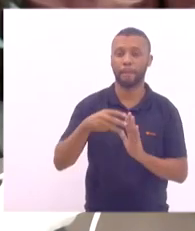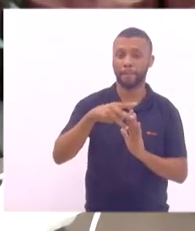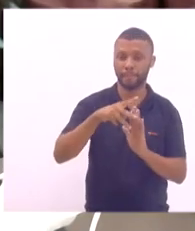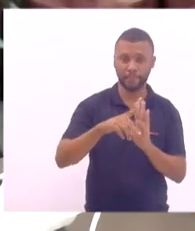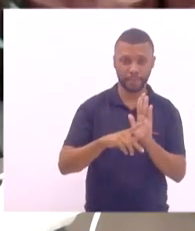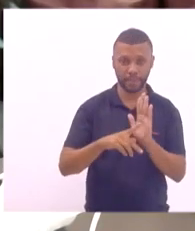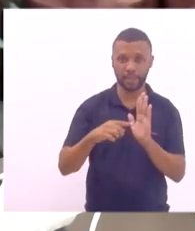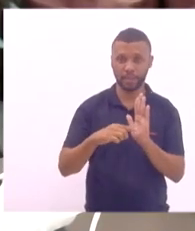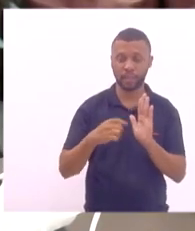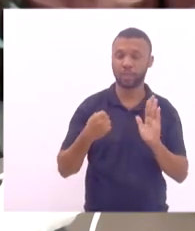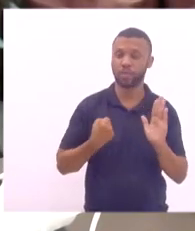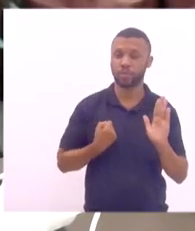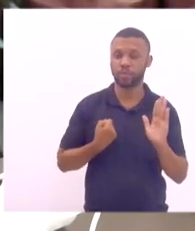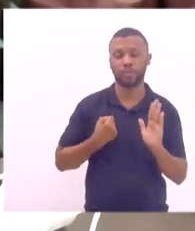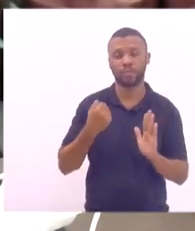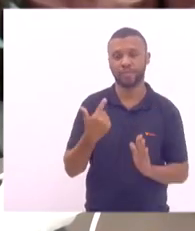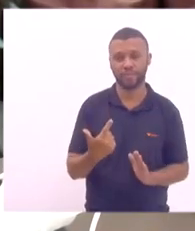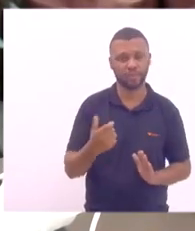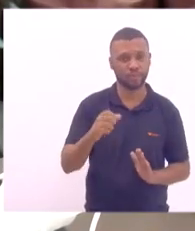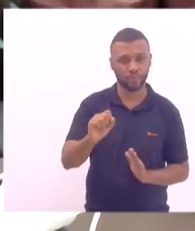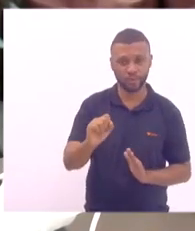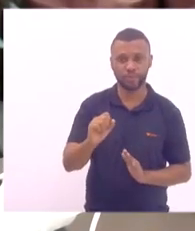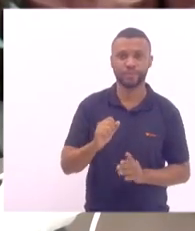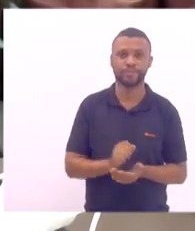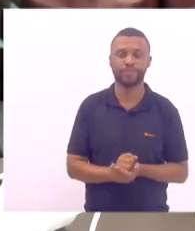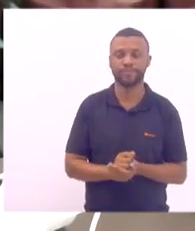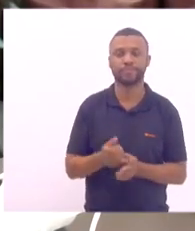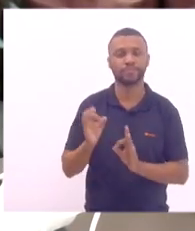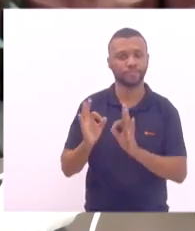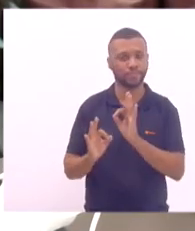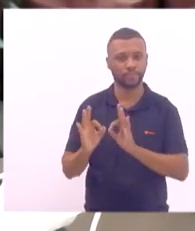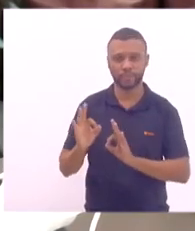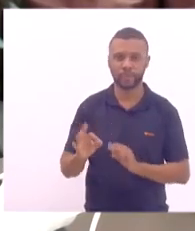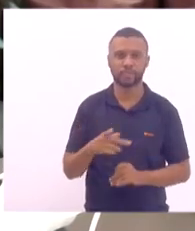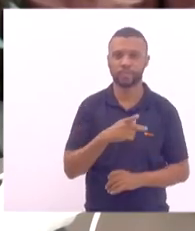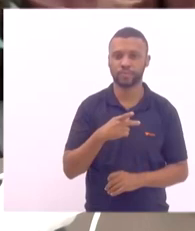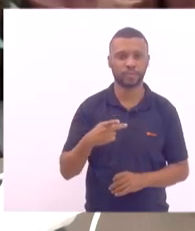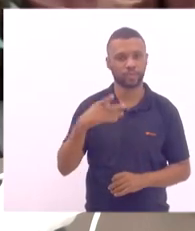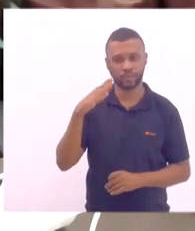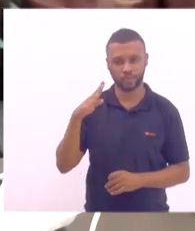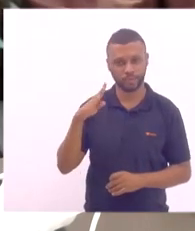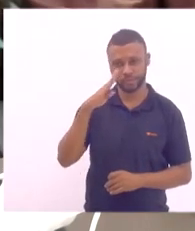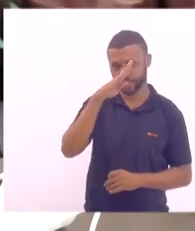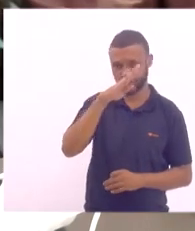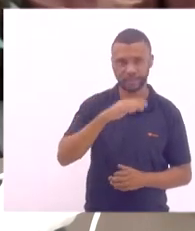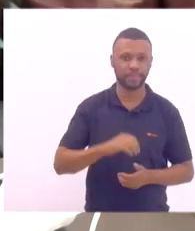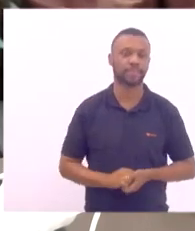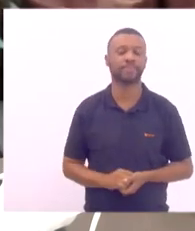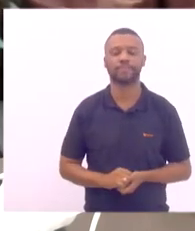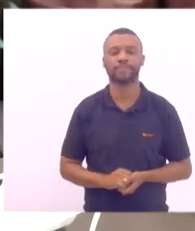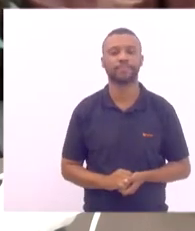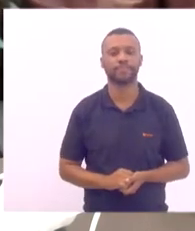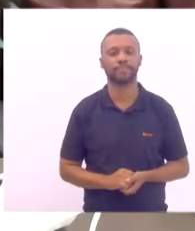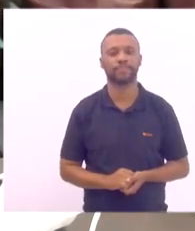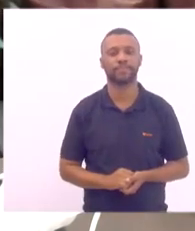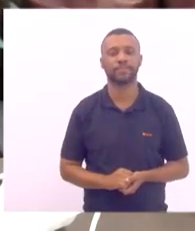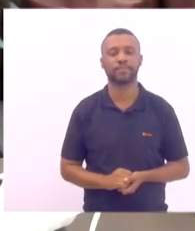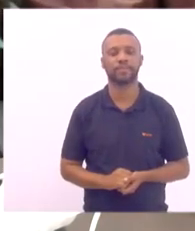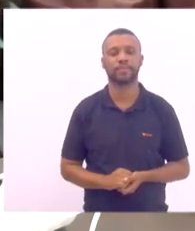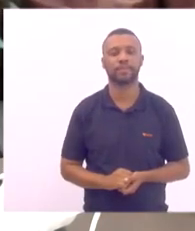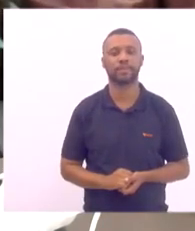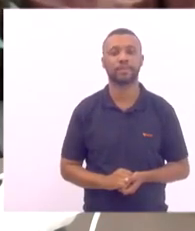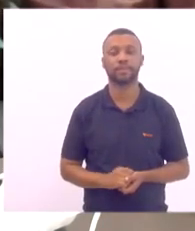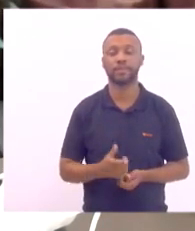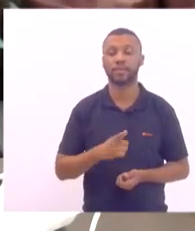28, feita pelo presidente da República, estendeu o consignado